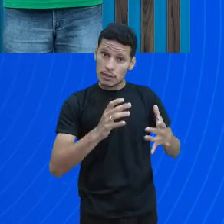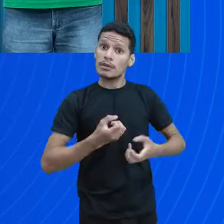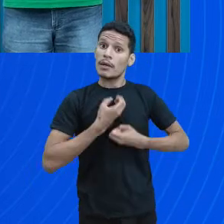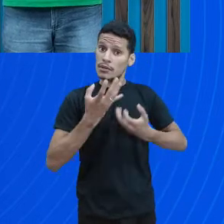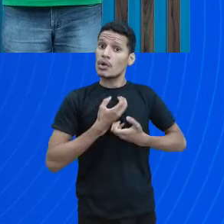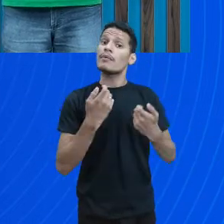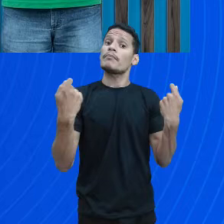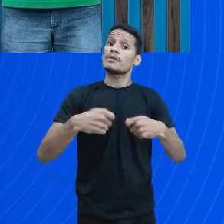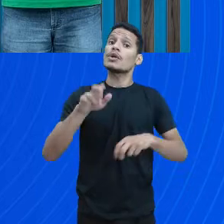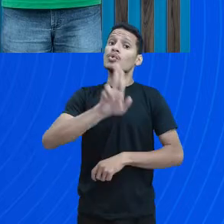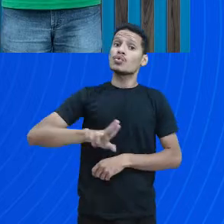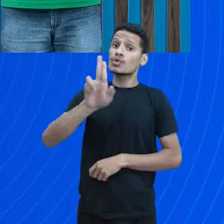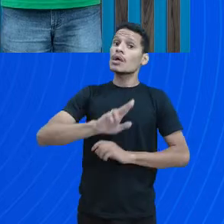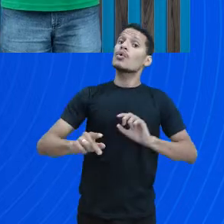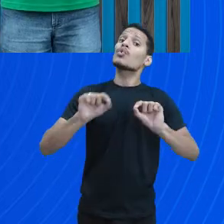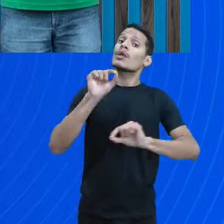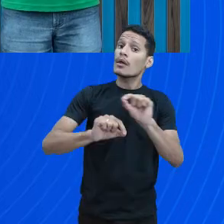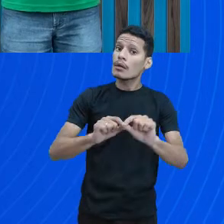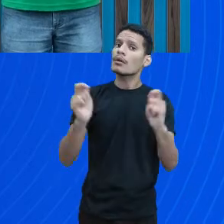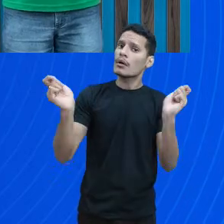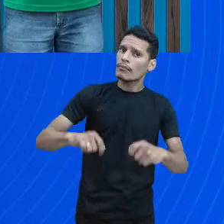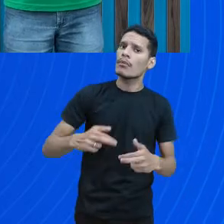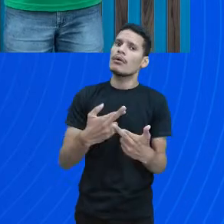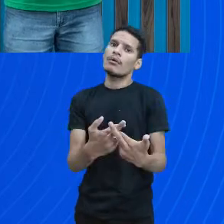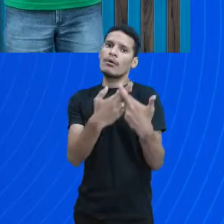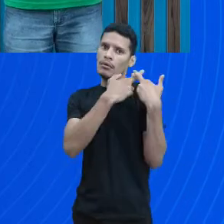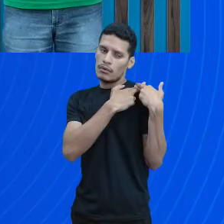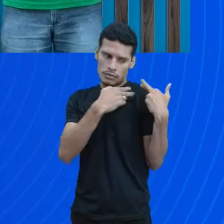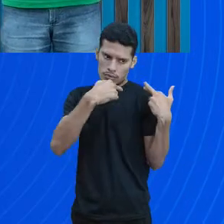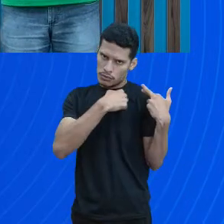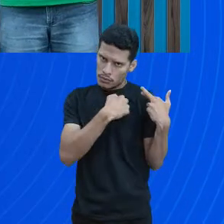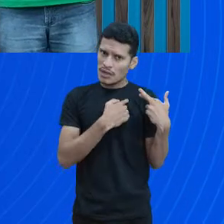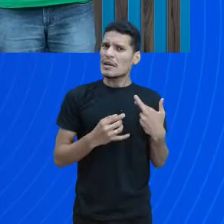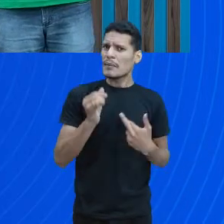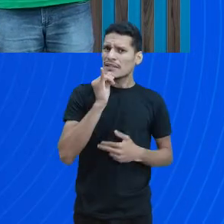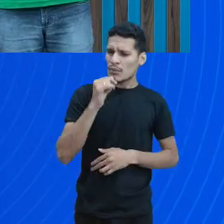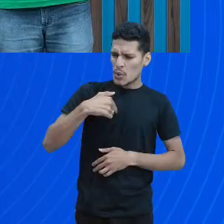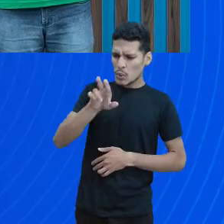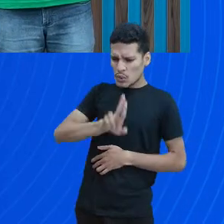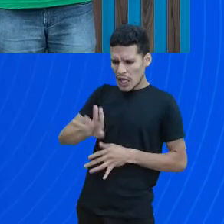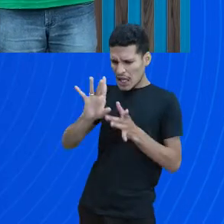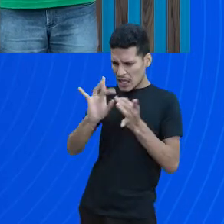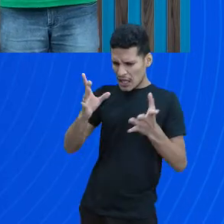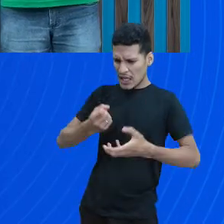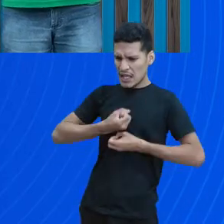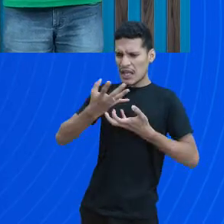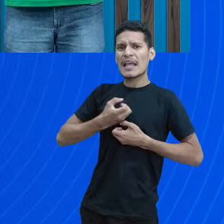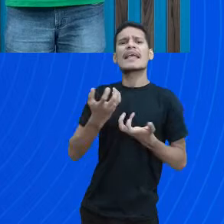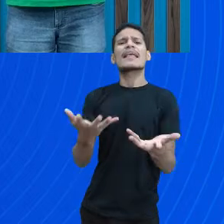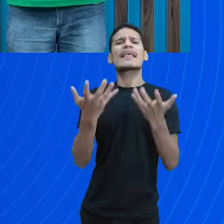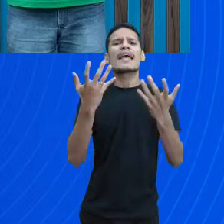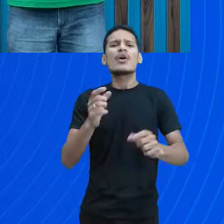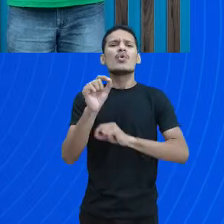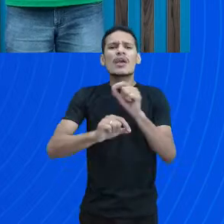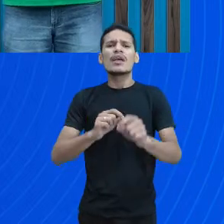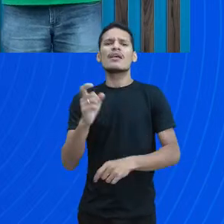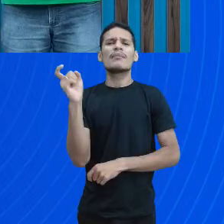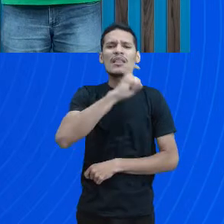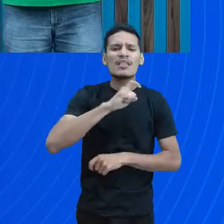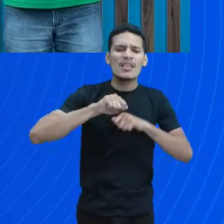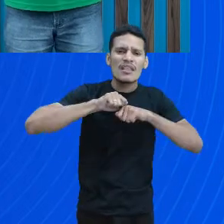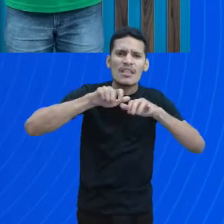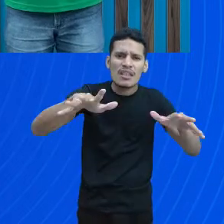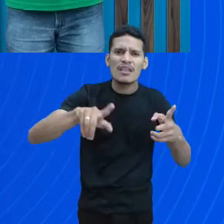utilizada com responsabilidade. Eu não posso, por exemplo, utilizar a liberdade de expressão para lançar mentiras,